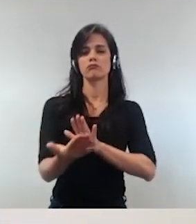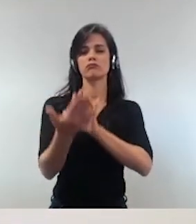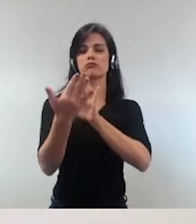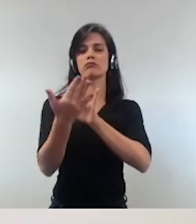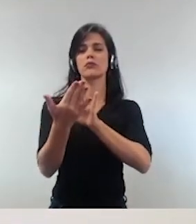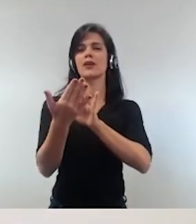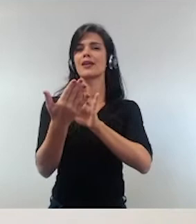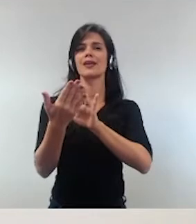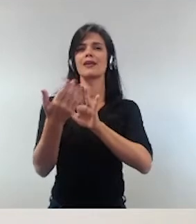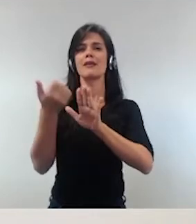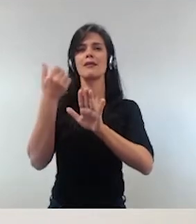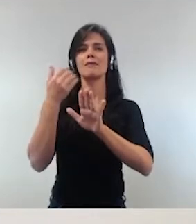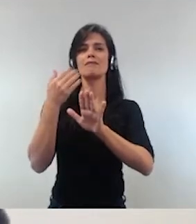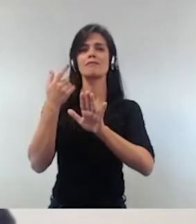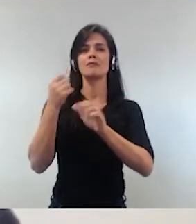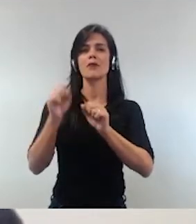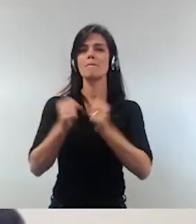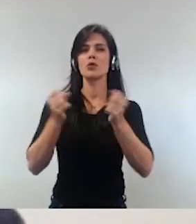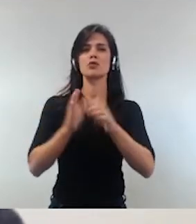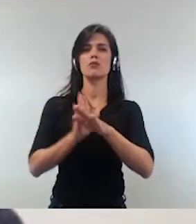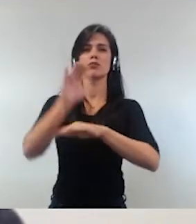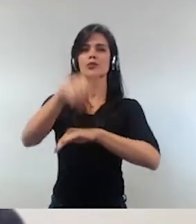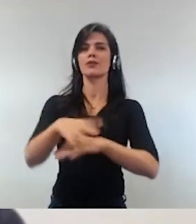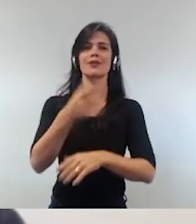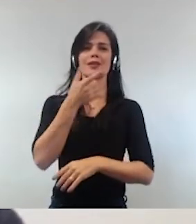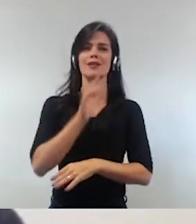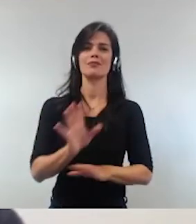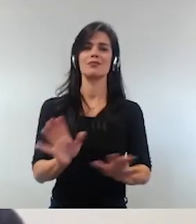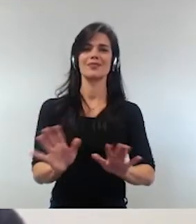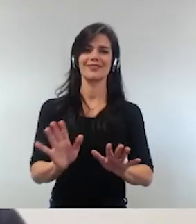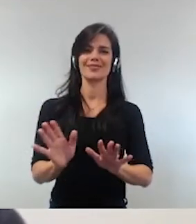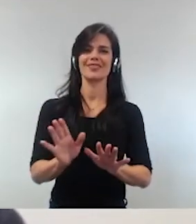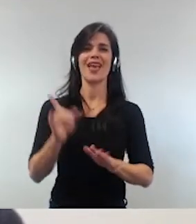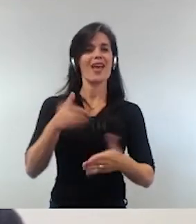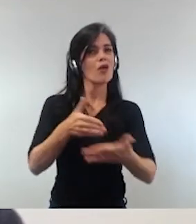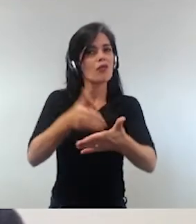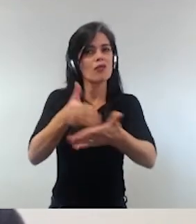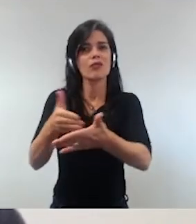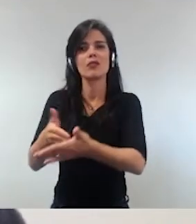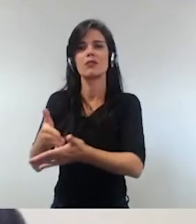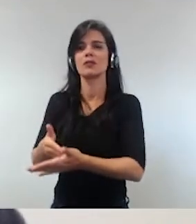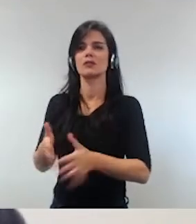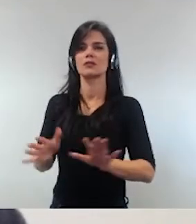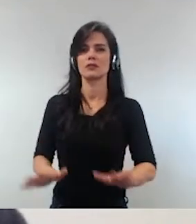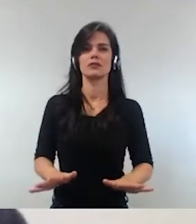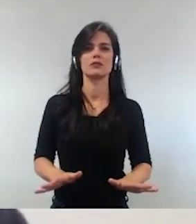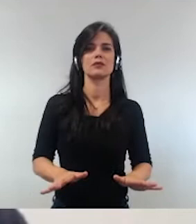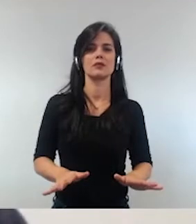intransponível. Então, essa comprovação, para mim, é fundamental.